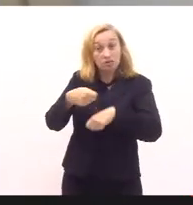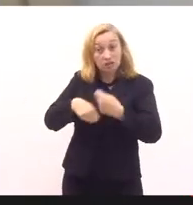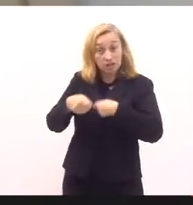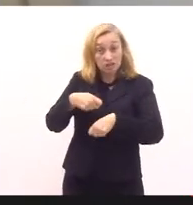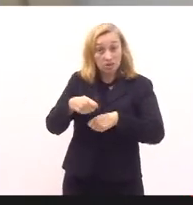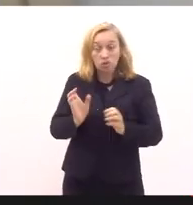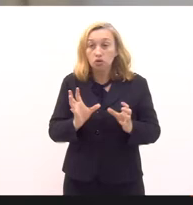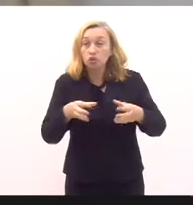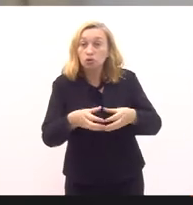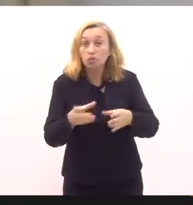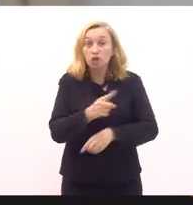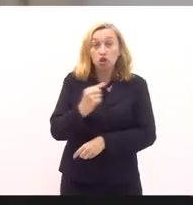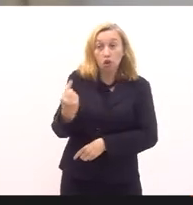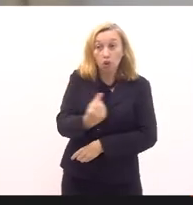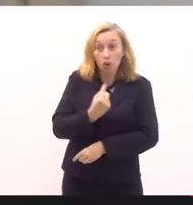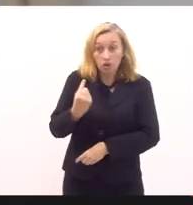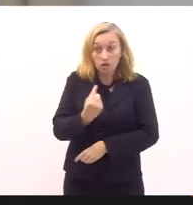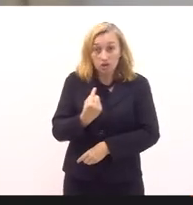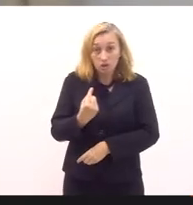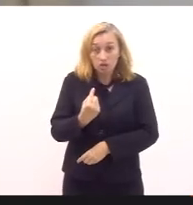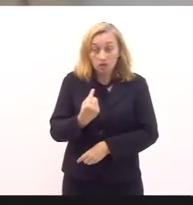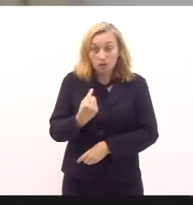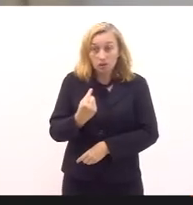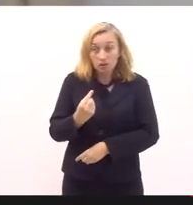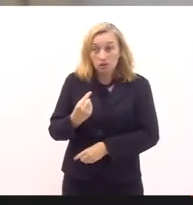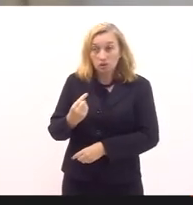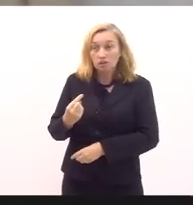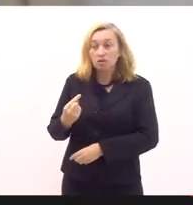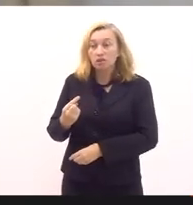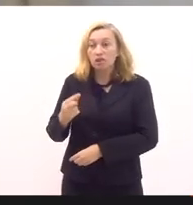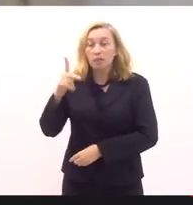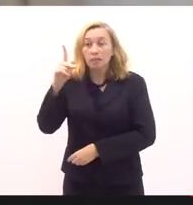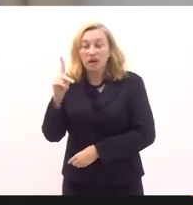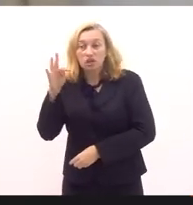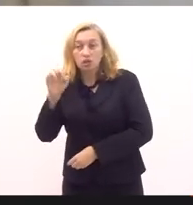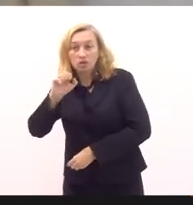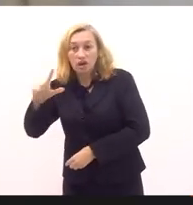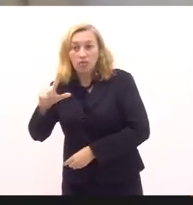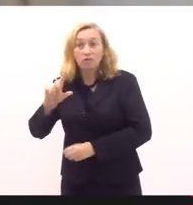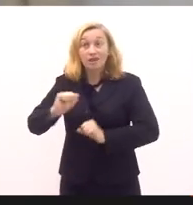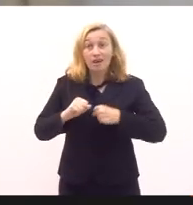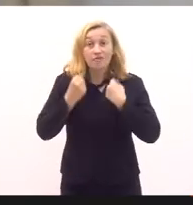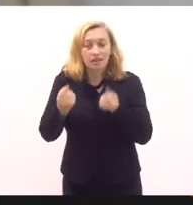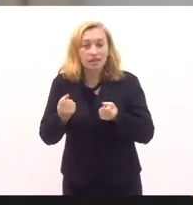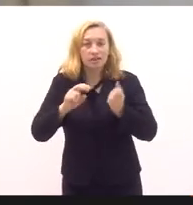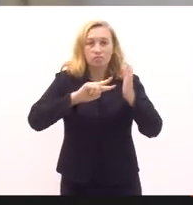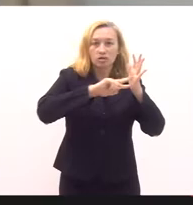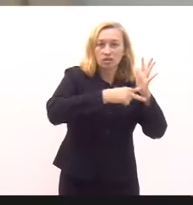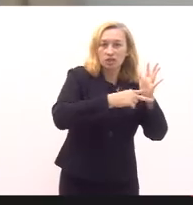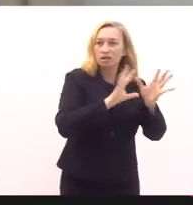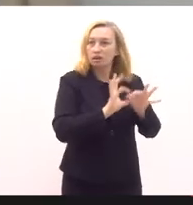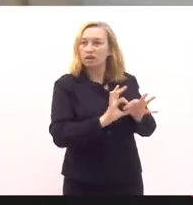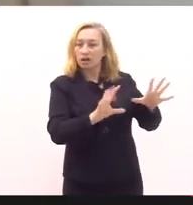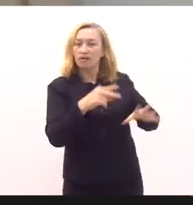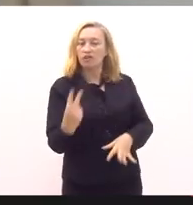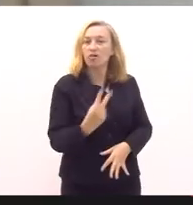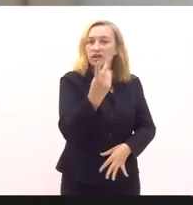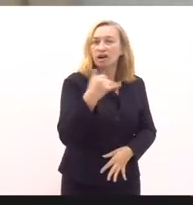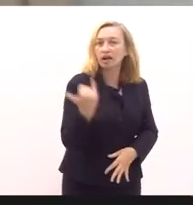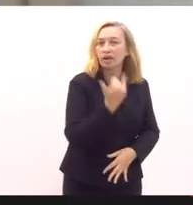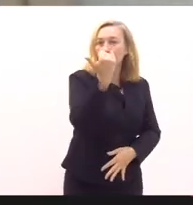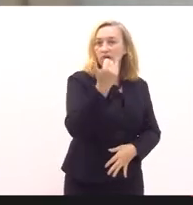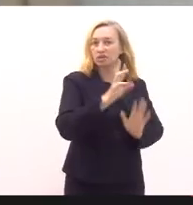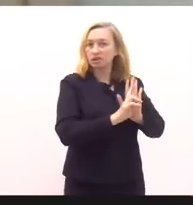coletivas, e nós, como entidade patronal, defendemos essa autonomia dos sindicatos e a valorização e a importância